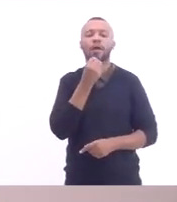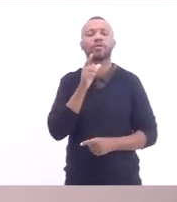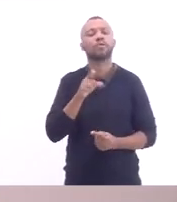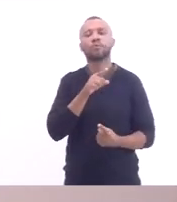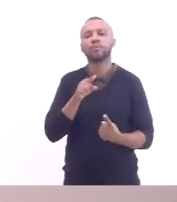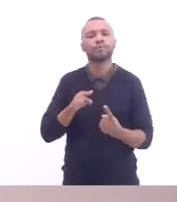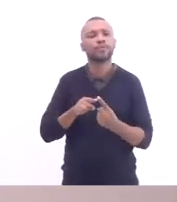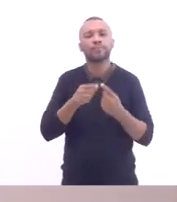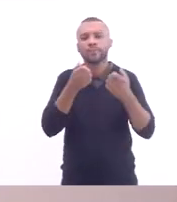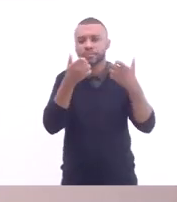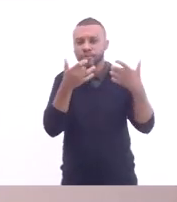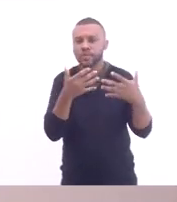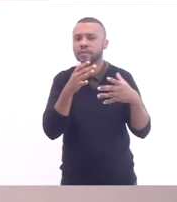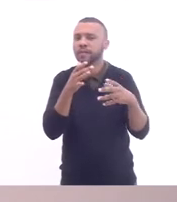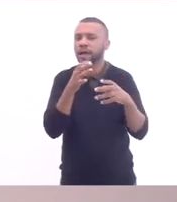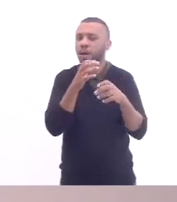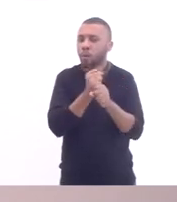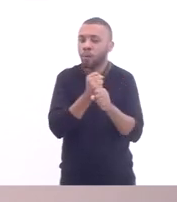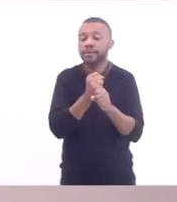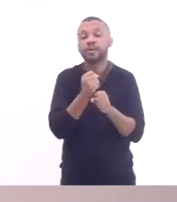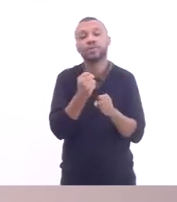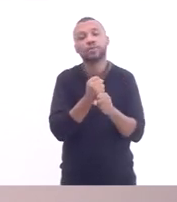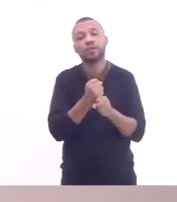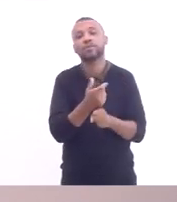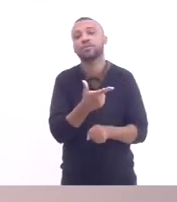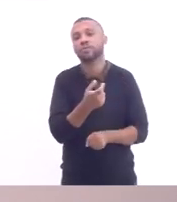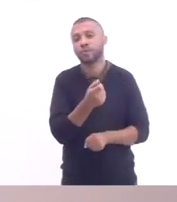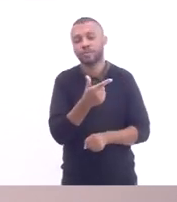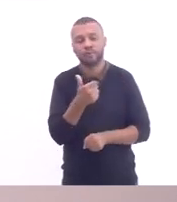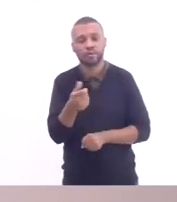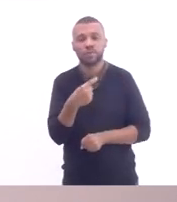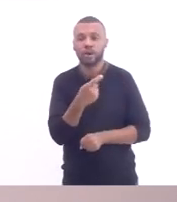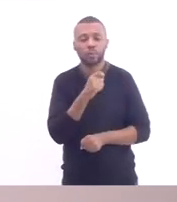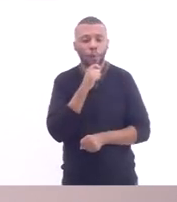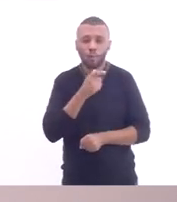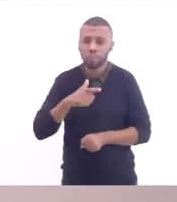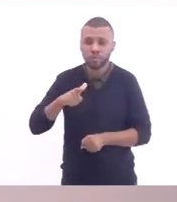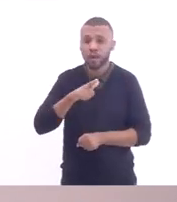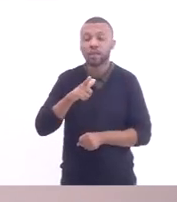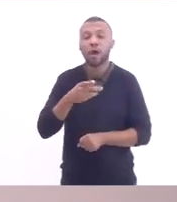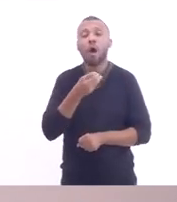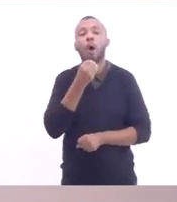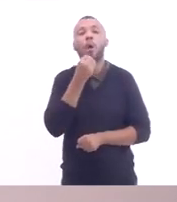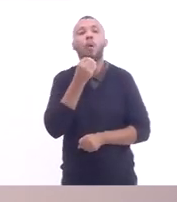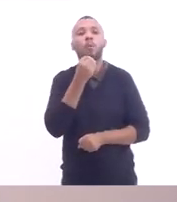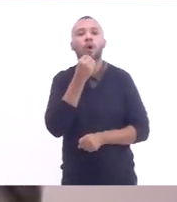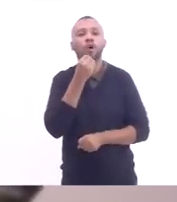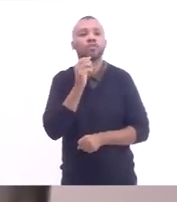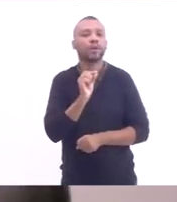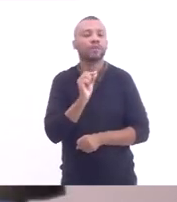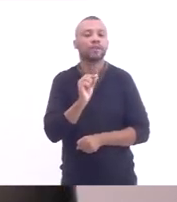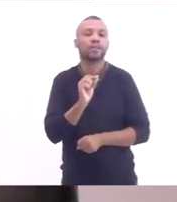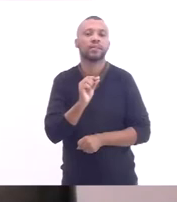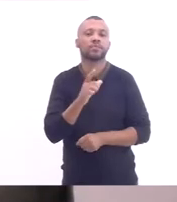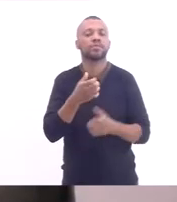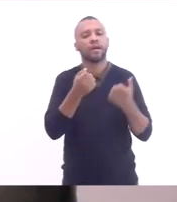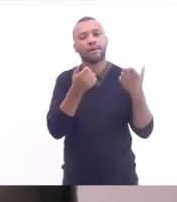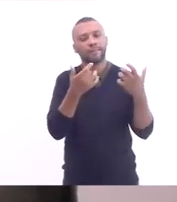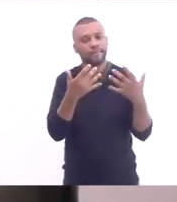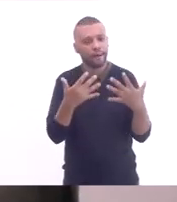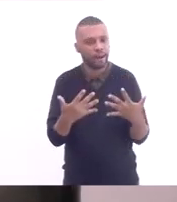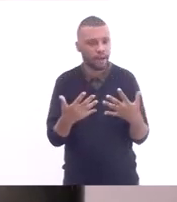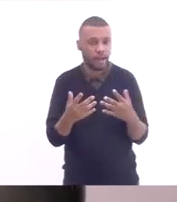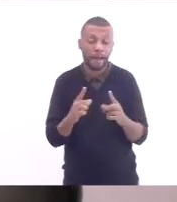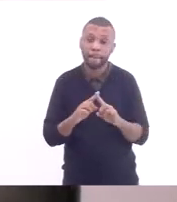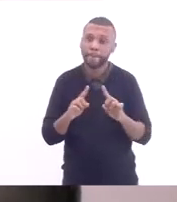falar das contas de 2021, que nós não tivemos oportunidade ainda de falar, mas